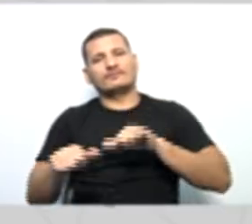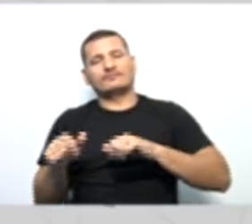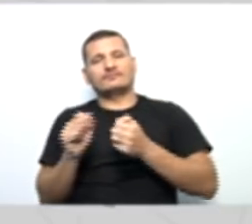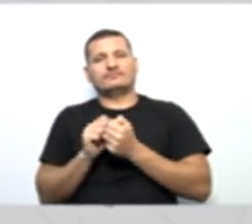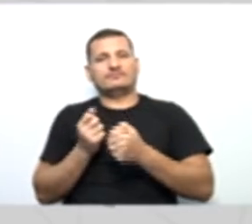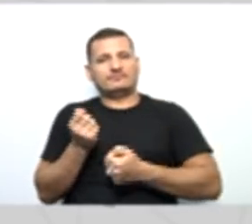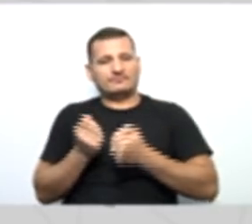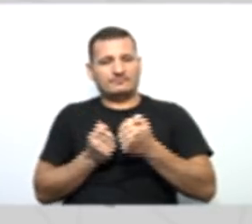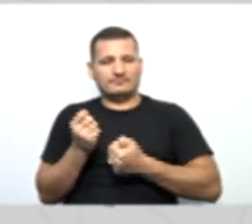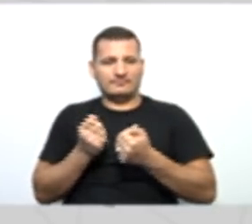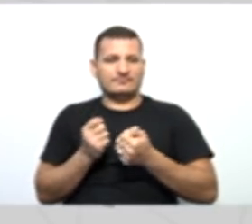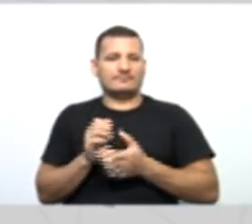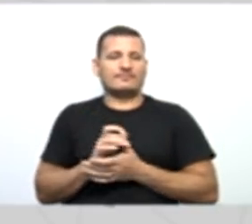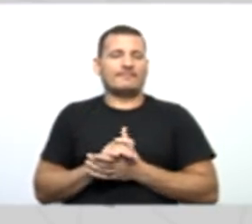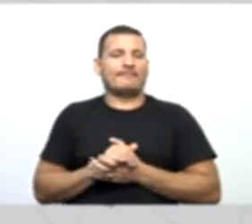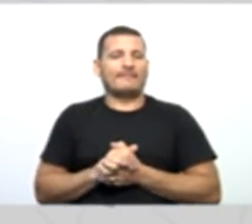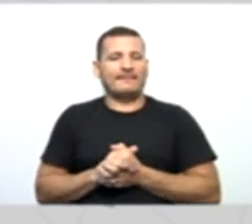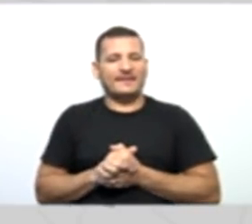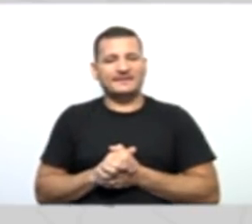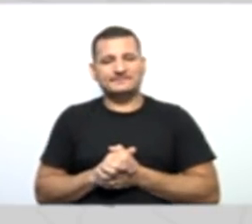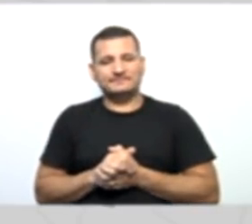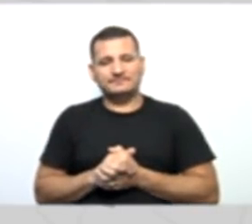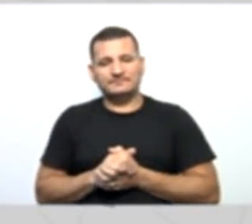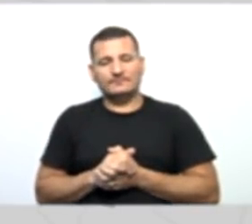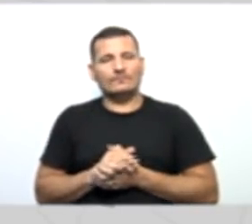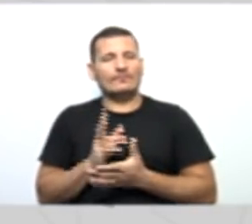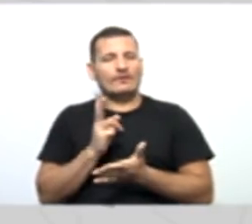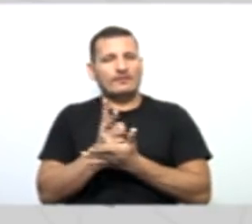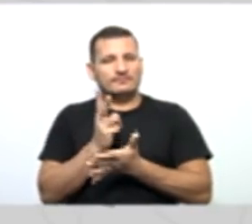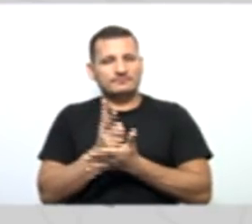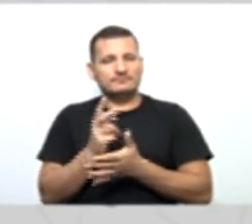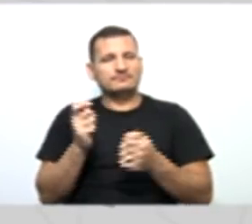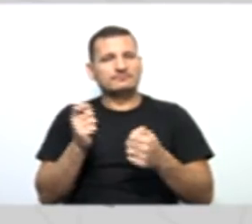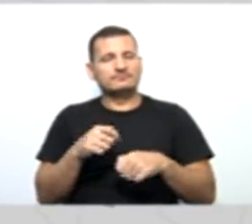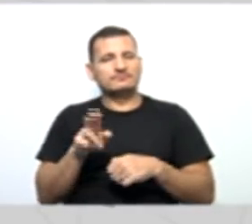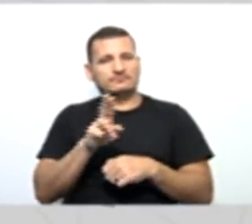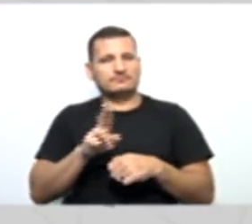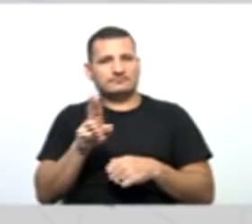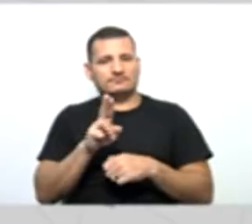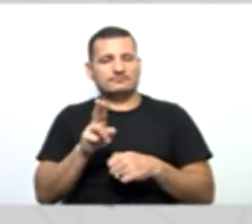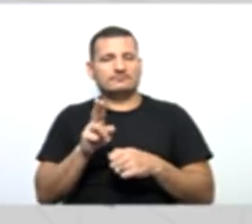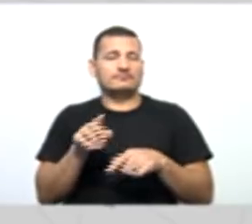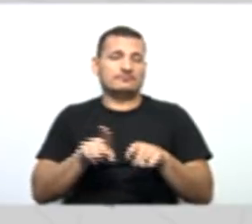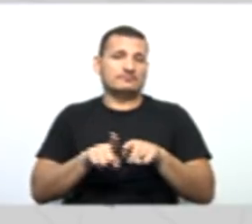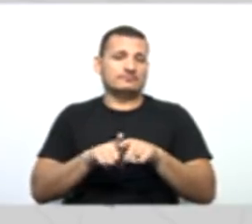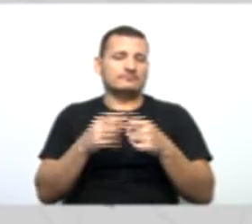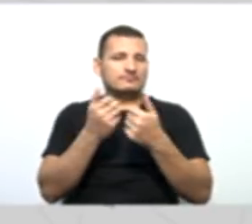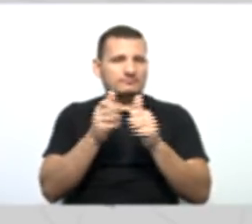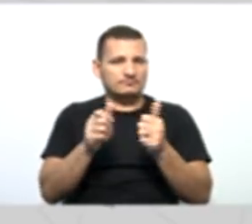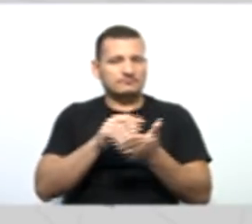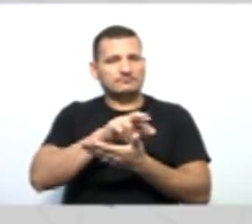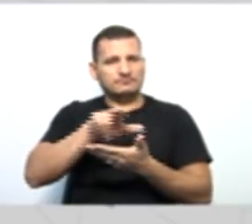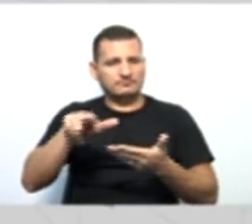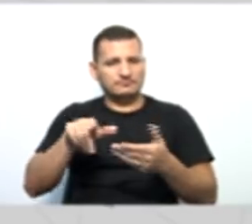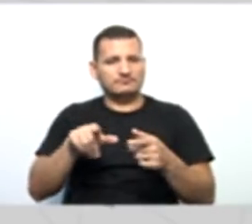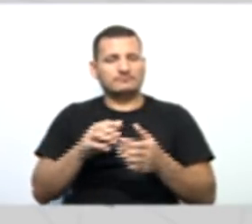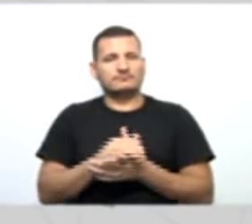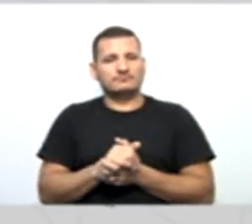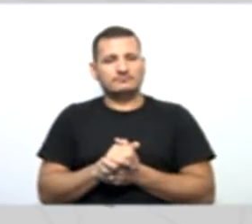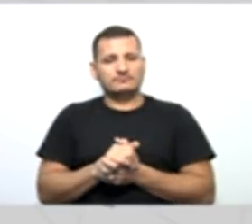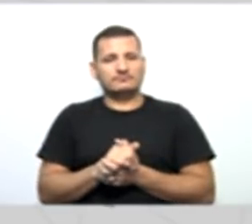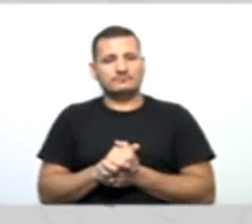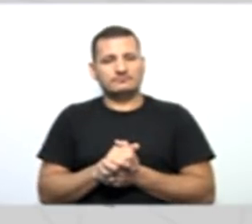e assim sucessivamente. Você sempre pode optar por utilizar transportes públicos também, tá bom? Tipo